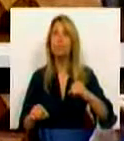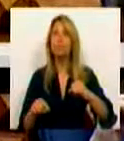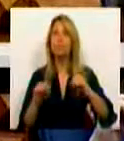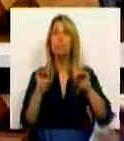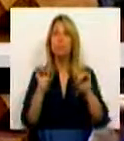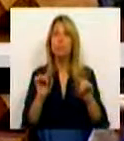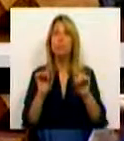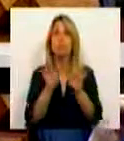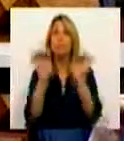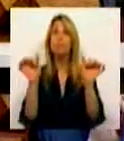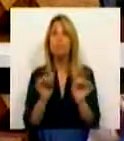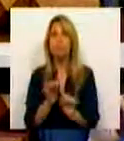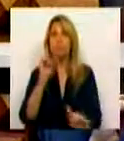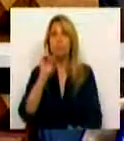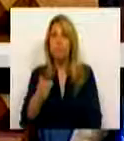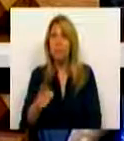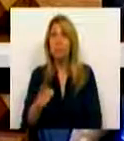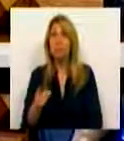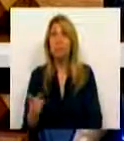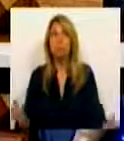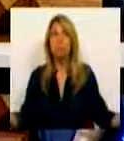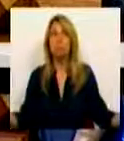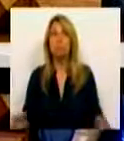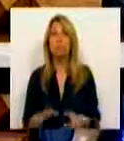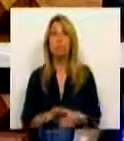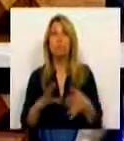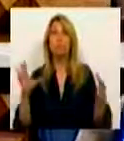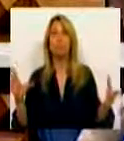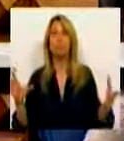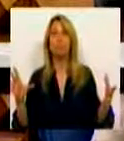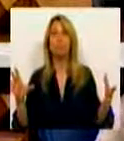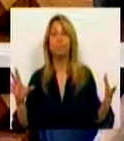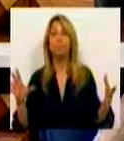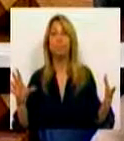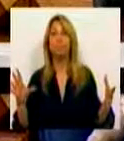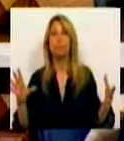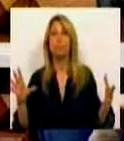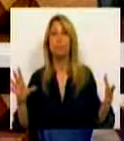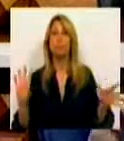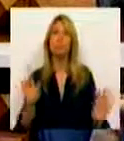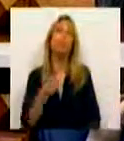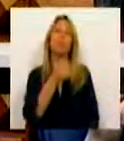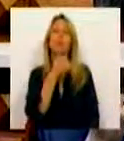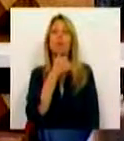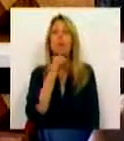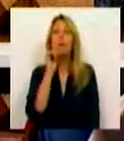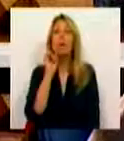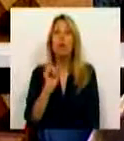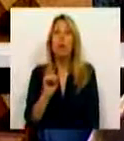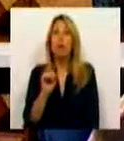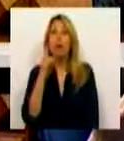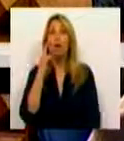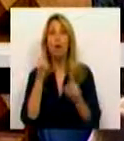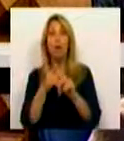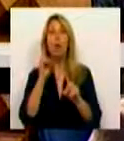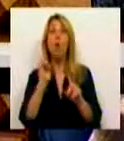este sistema, deixou de corresponder ao espírito da arbitragem, que é o espírito da